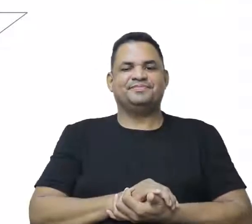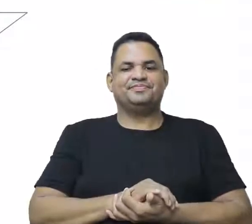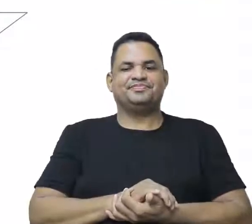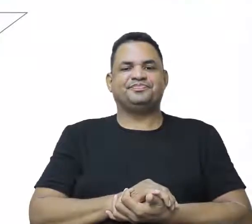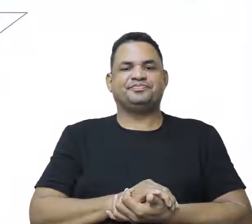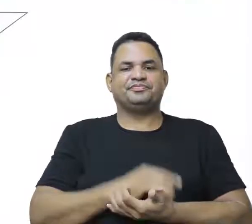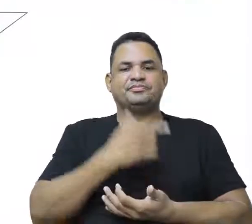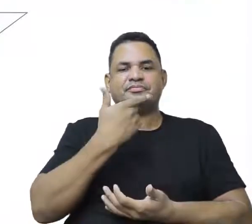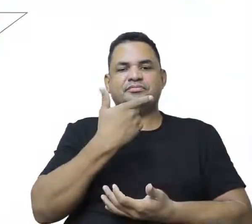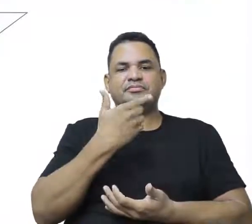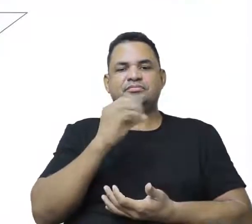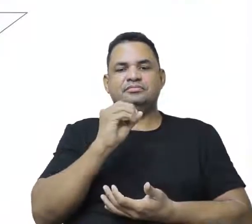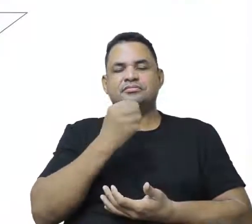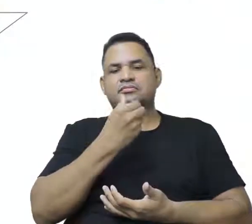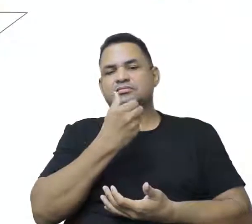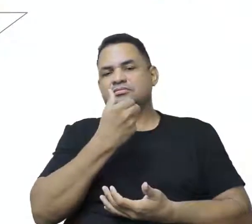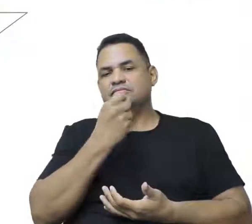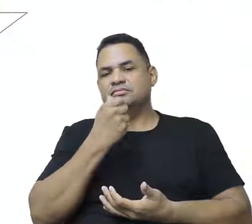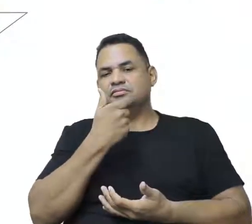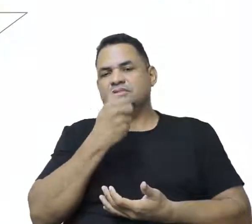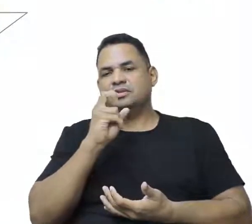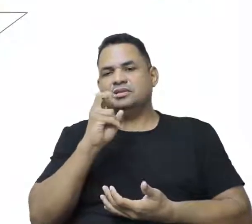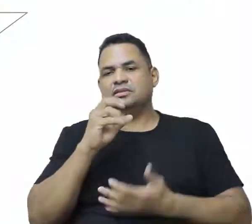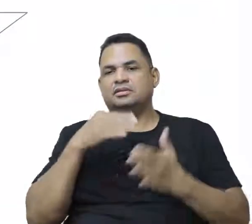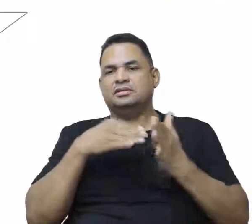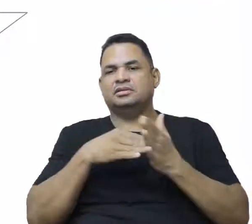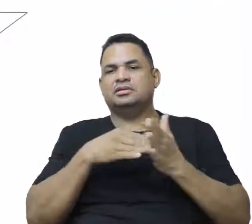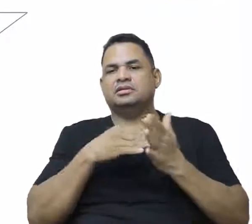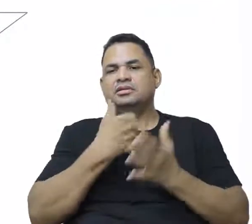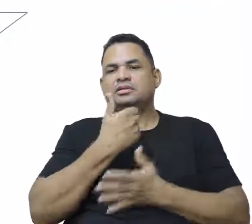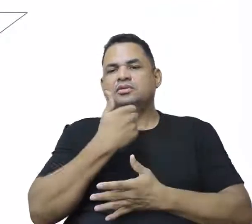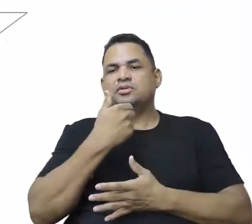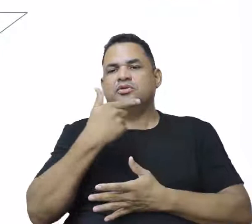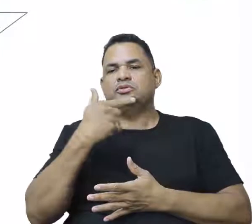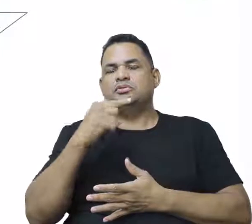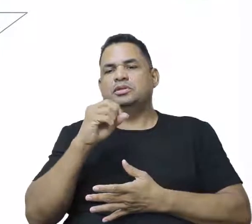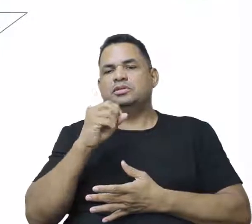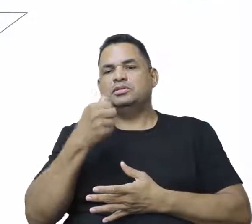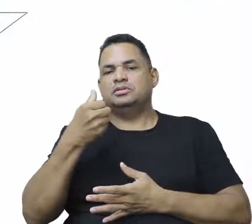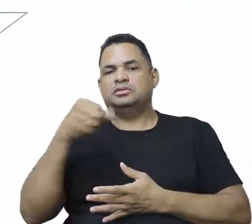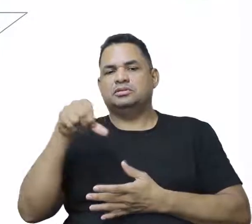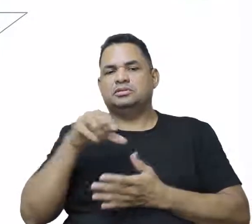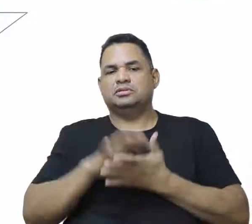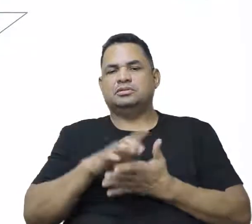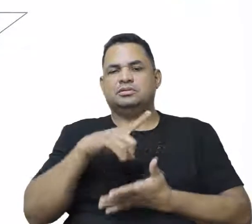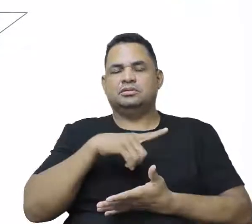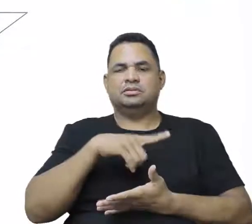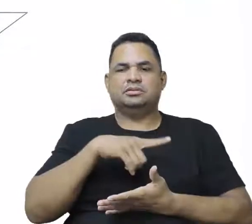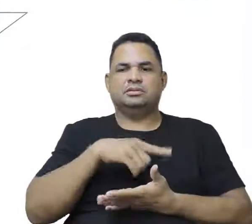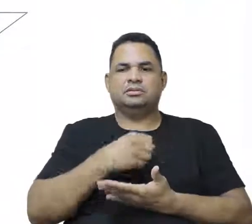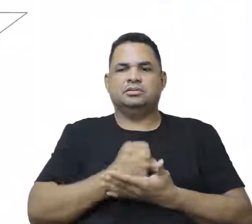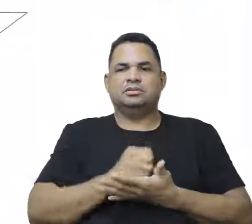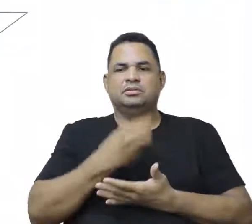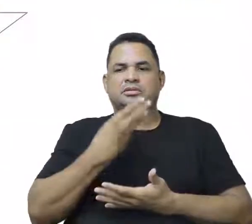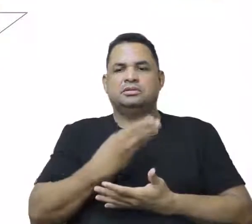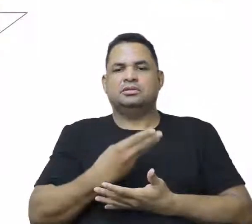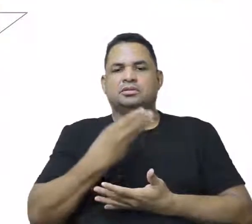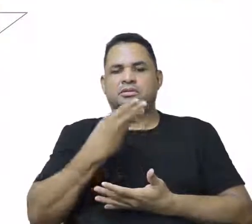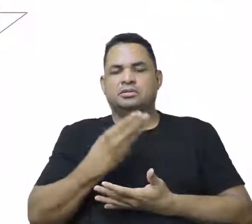Olha, 2015 a 2019, 34 questões. A gente vai entrar nesse gráfico aqui para